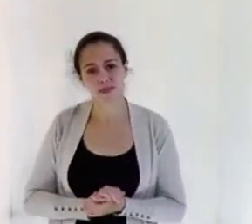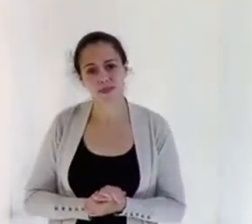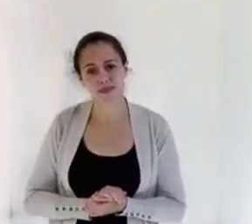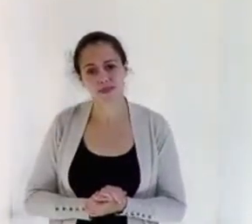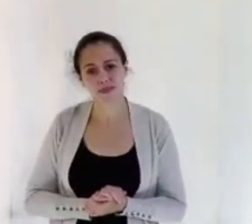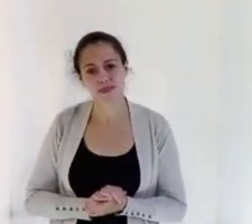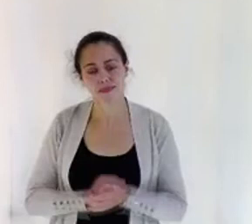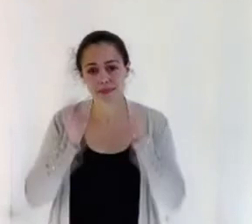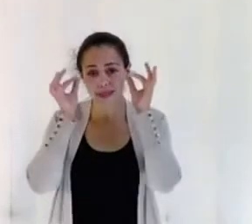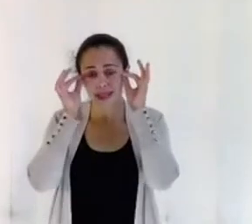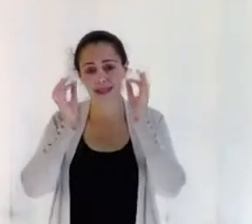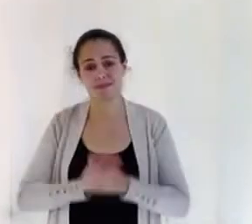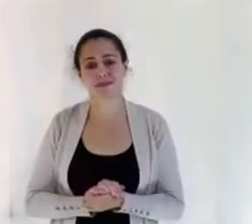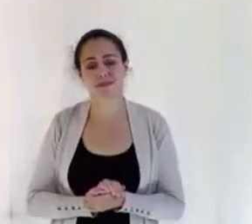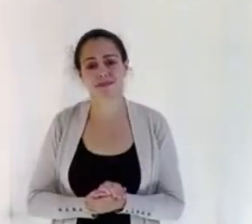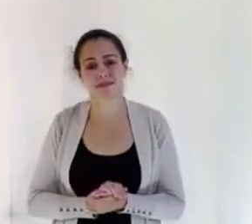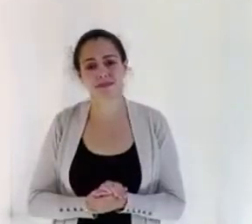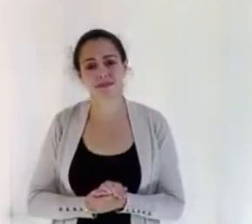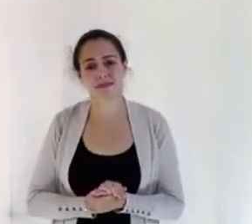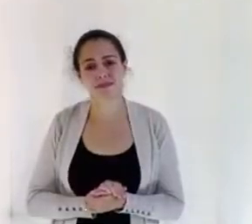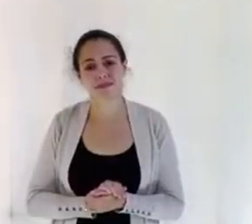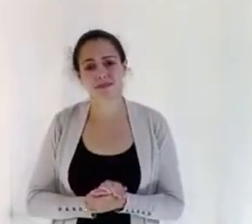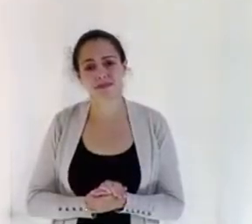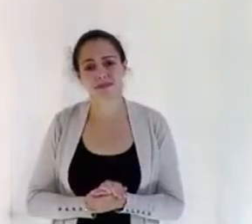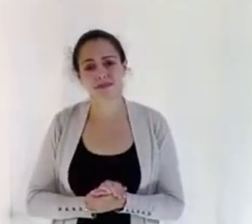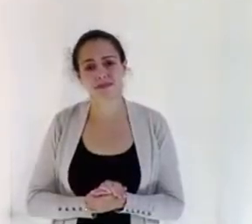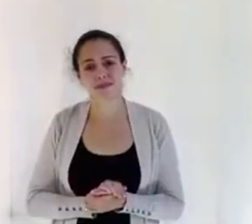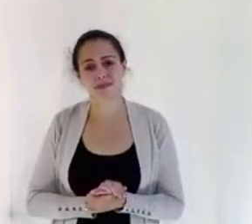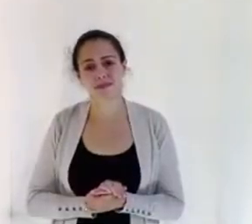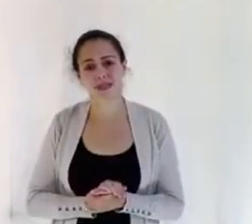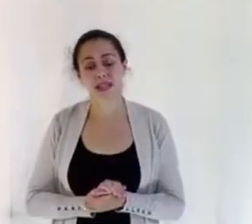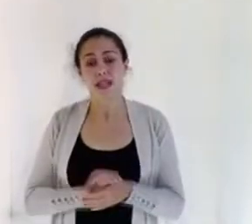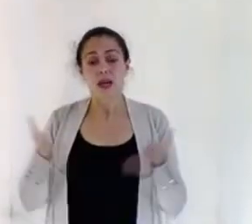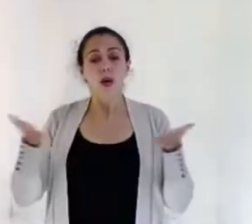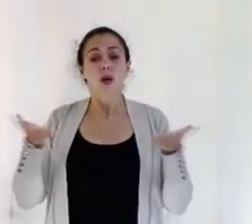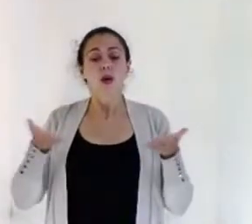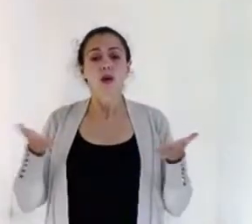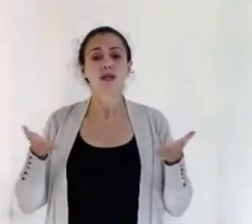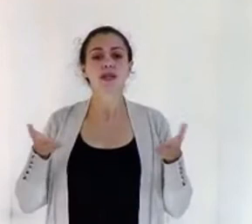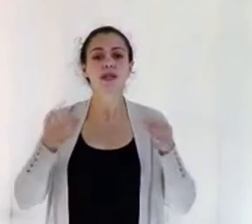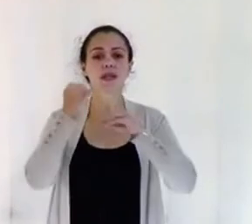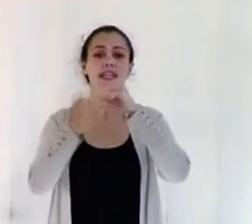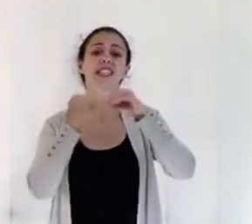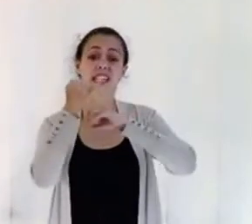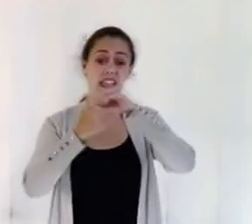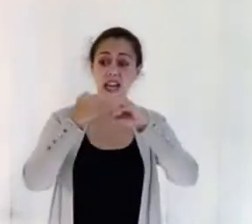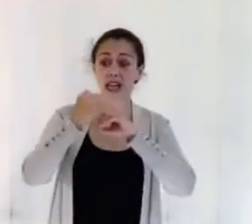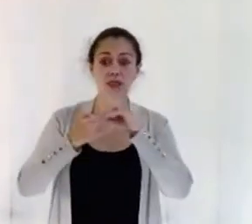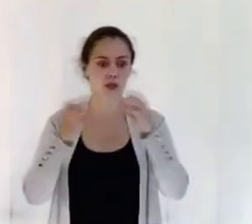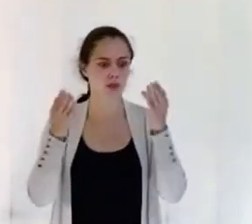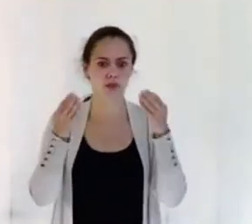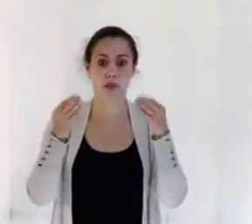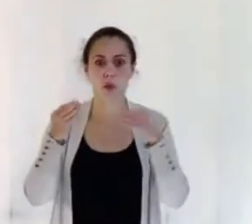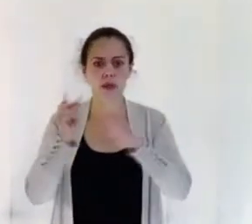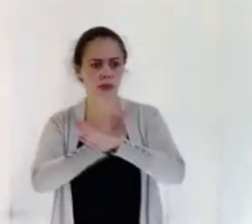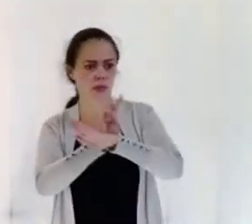Nós estamos vivendo numa era da internet. Antes mesmo da pandemia, nós já tínhamos